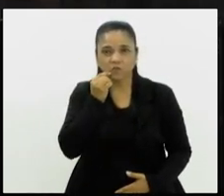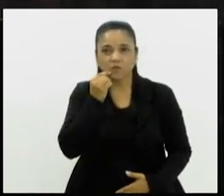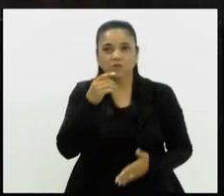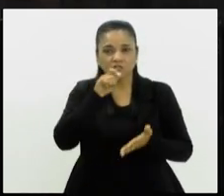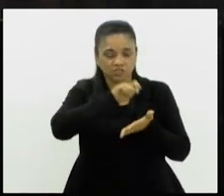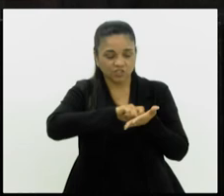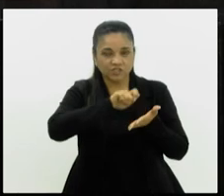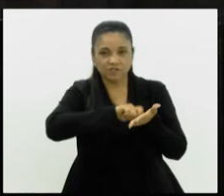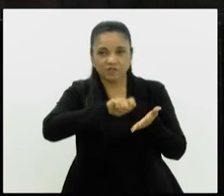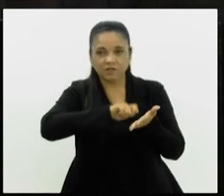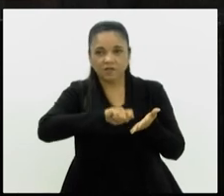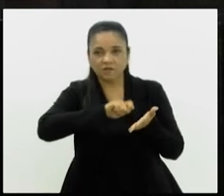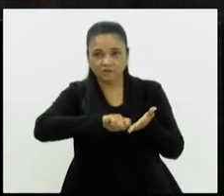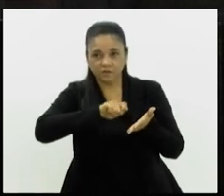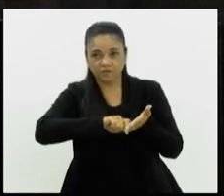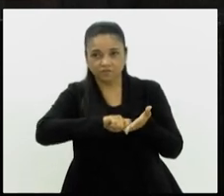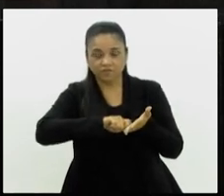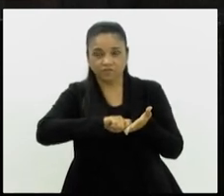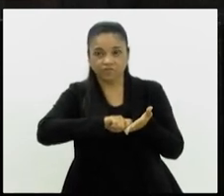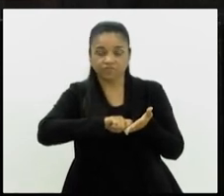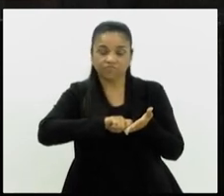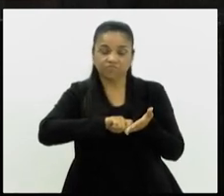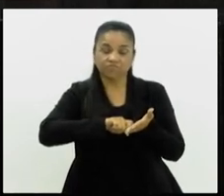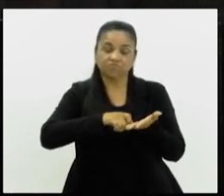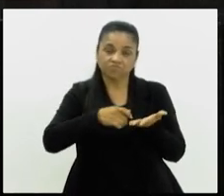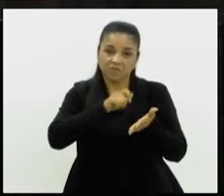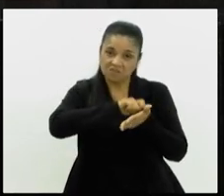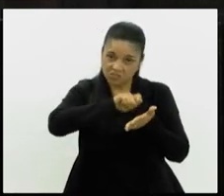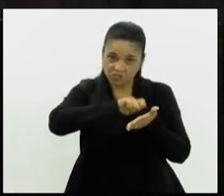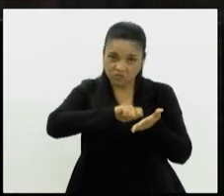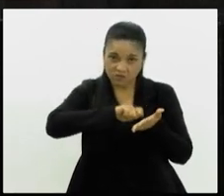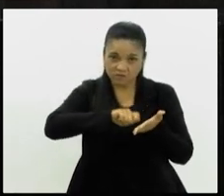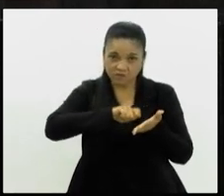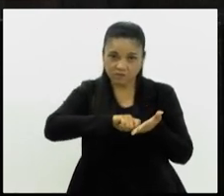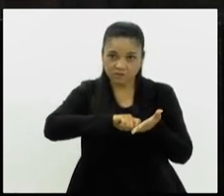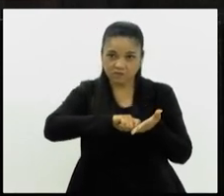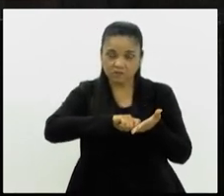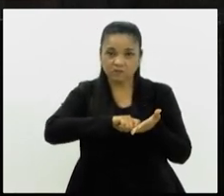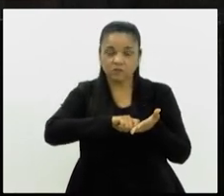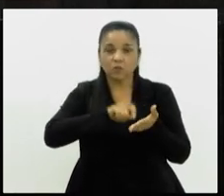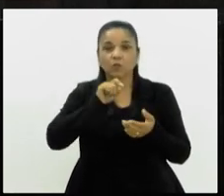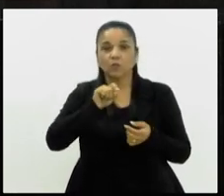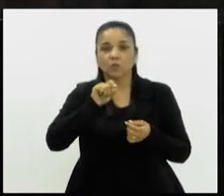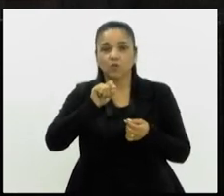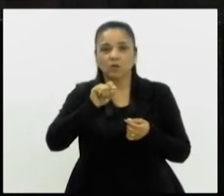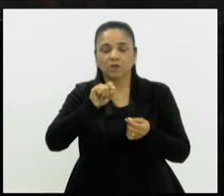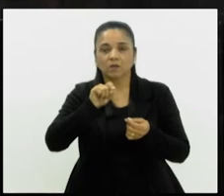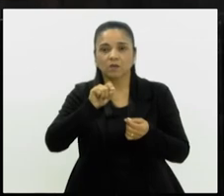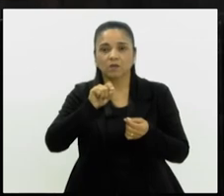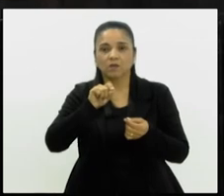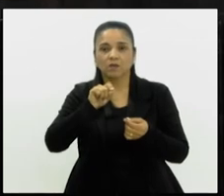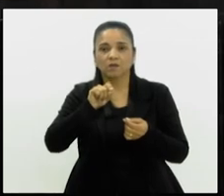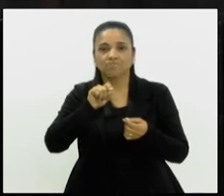escreve, né, ou alguém escreveu por ele, ele assina, a seguinte pérola,